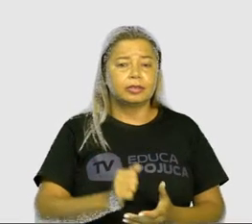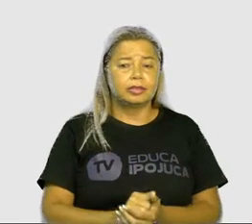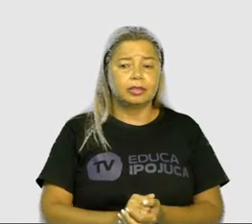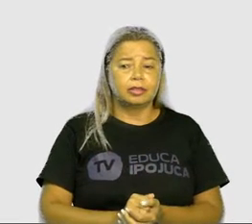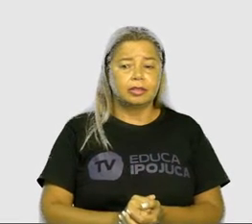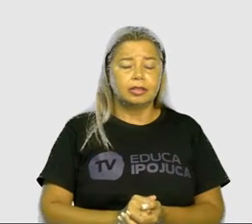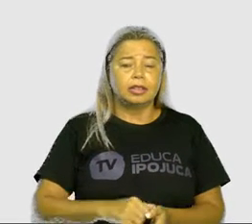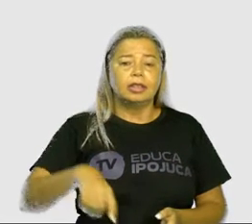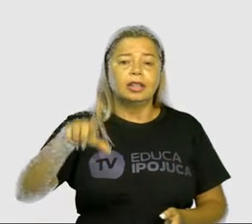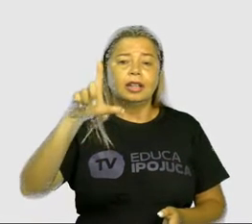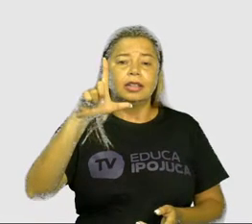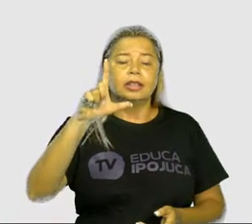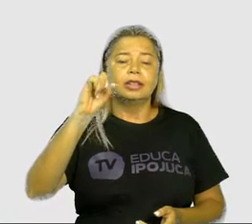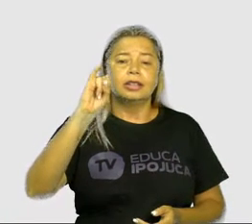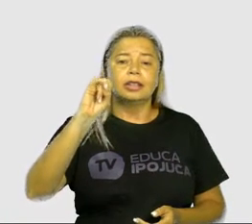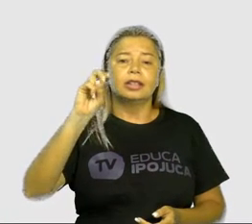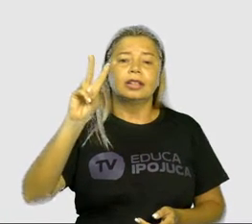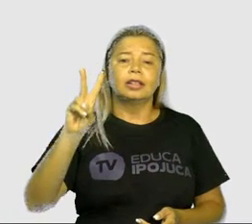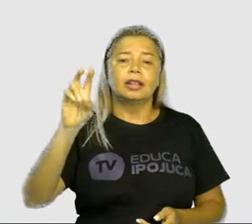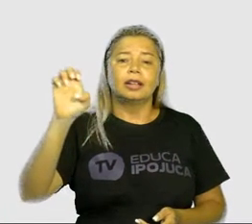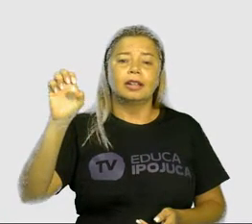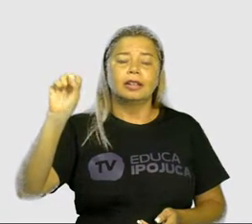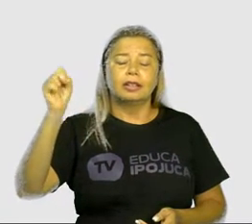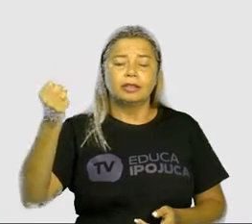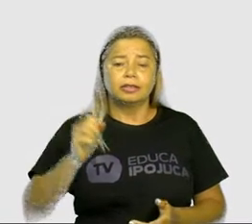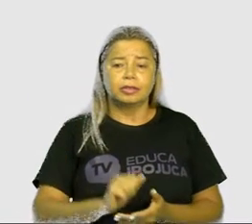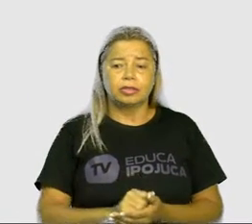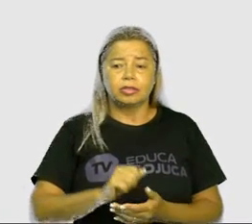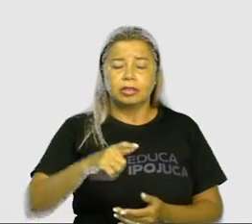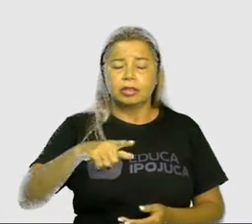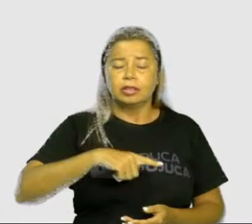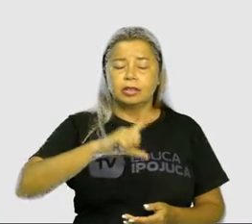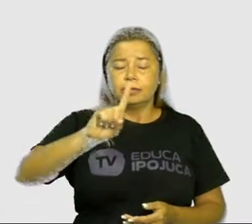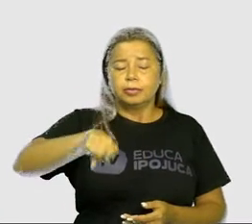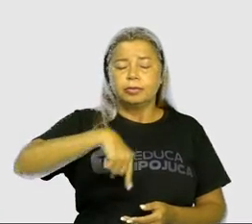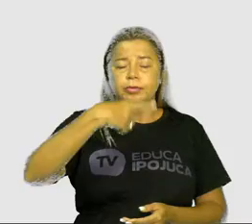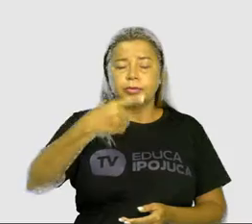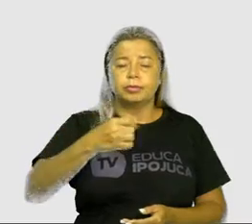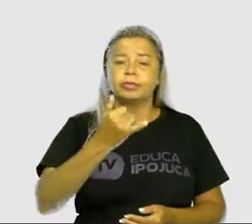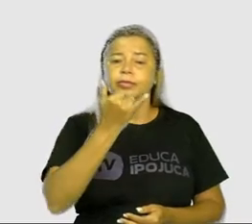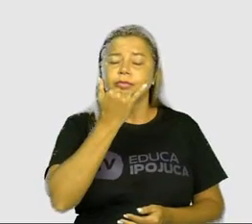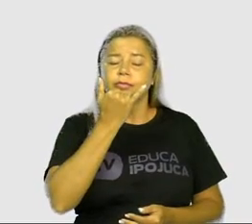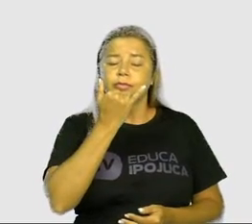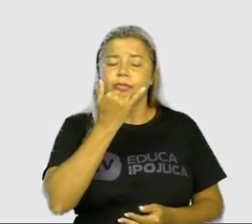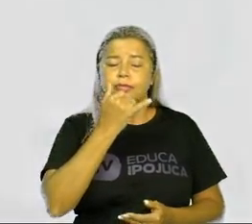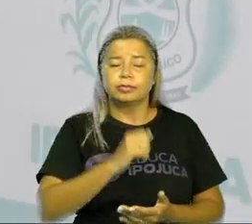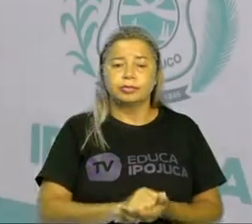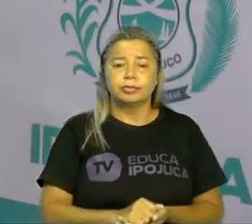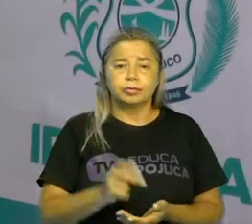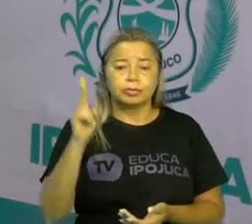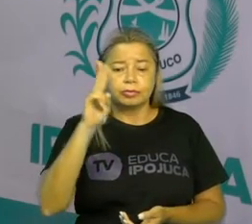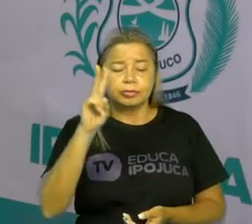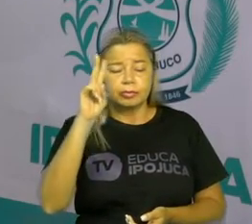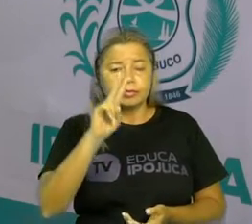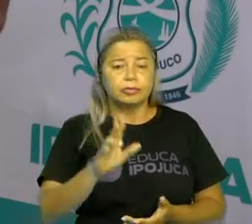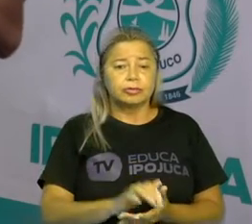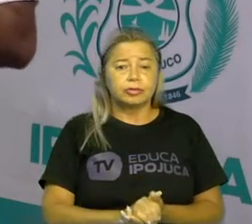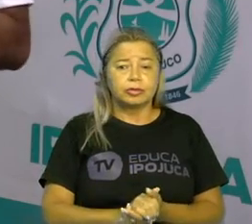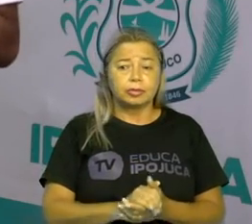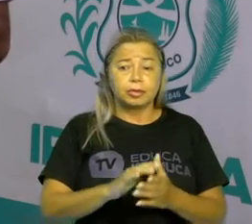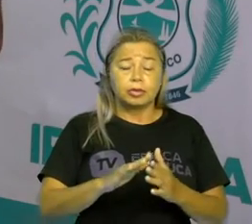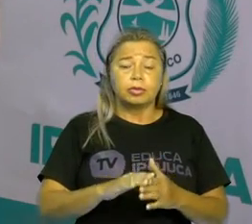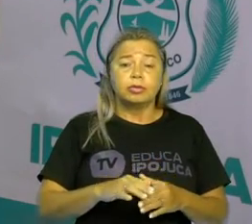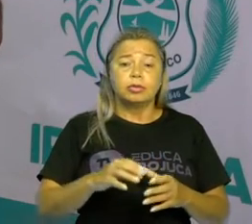beleza? Para mais de uma vida. E temos esses outros exemplos aqui para vocês. Todo esse material vai